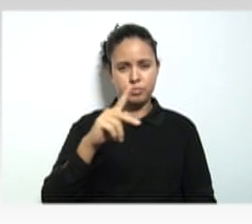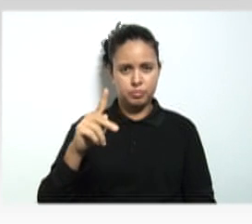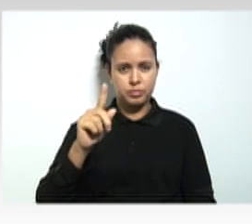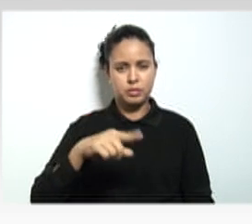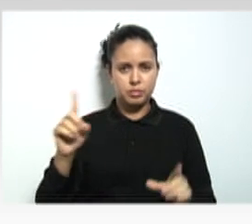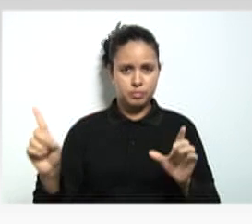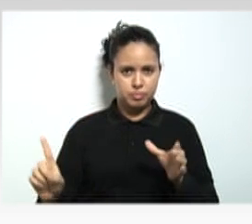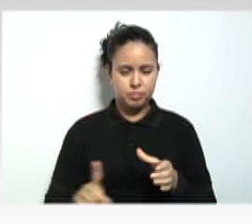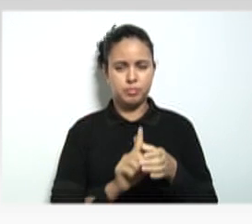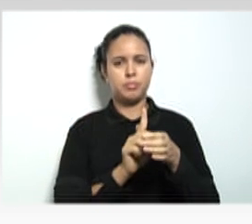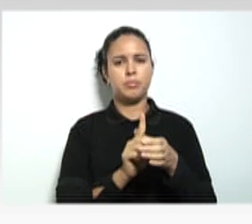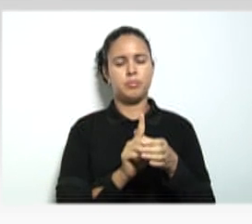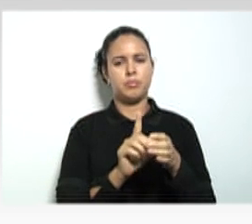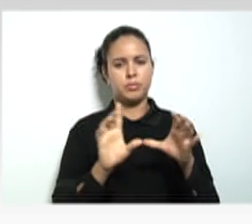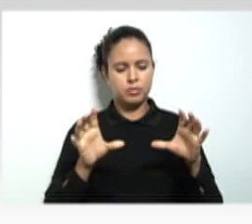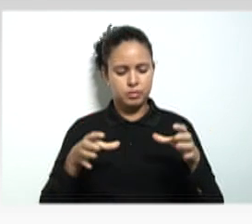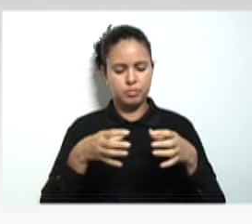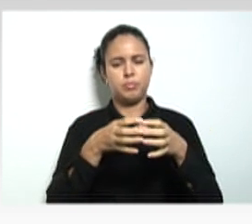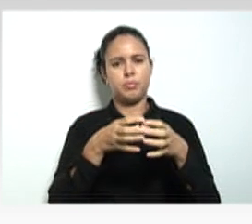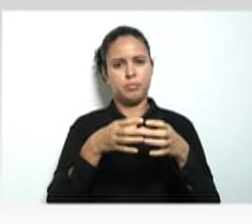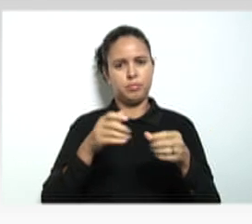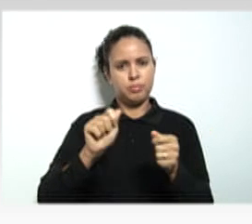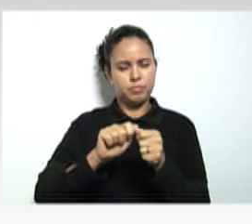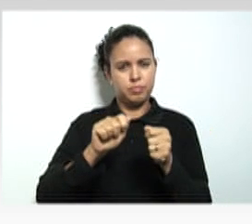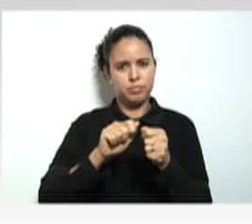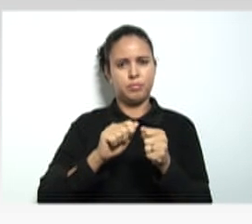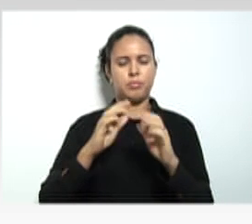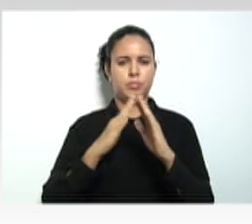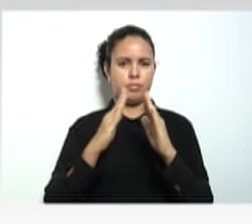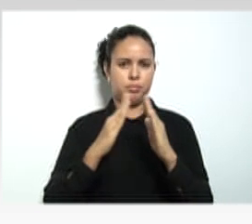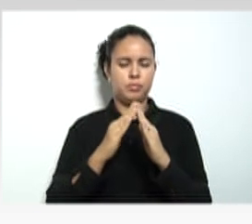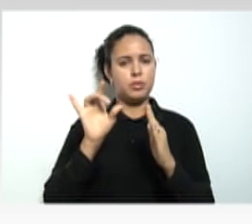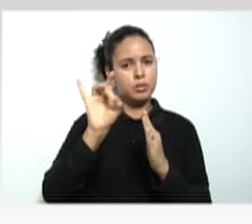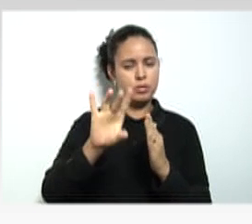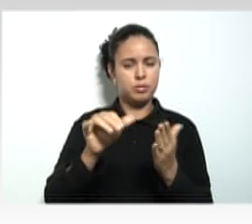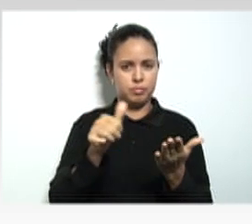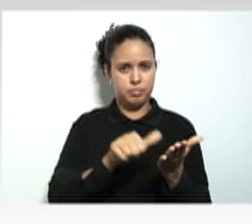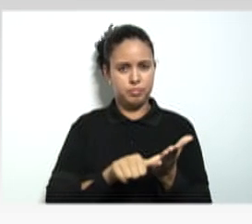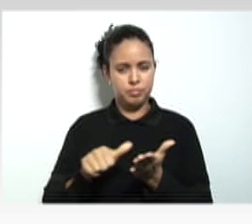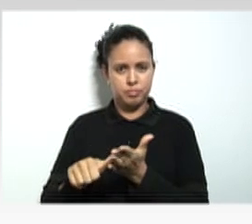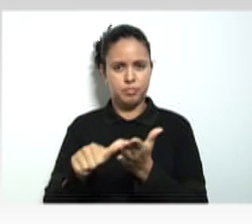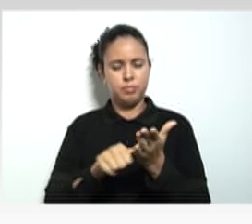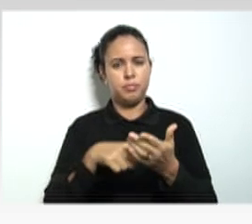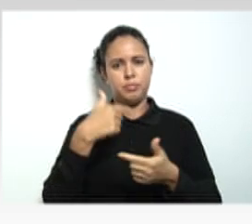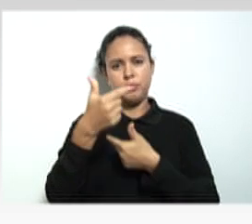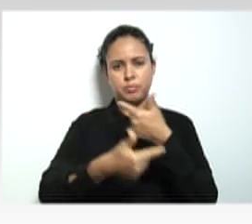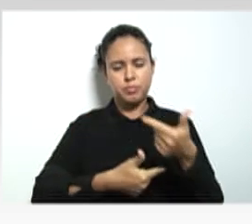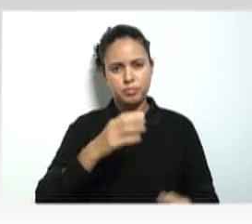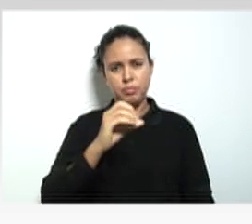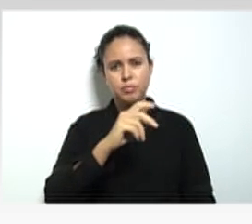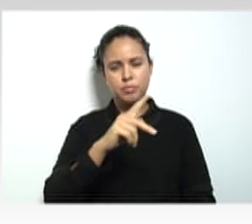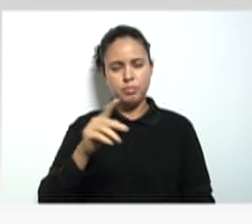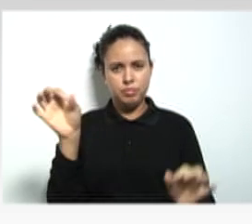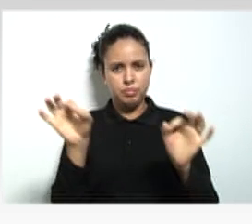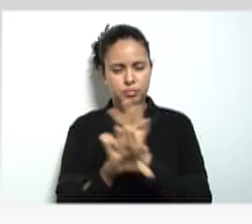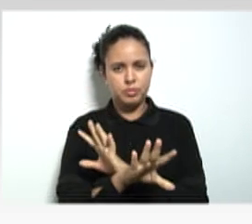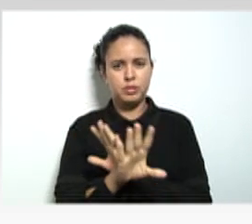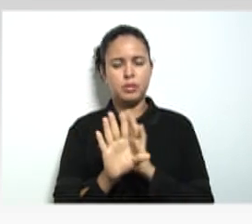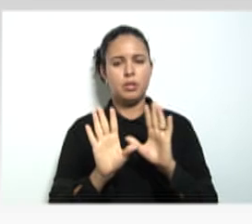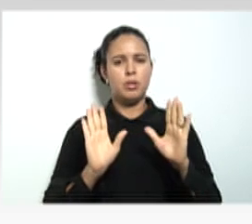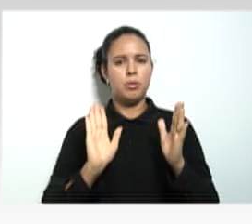que decidem, em mutirão, construir casas apenas para seus associados. O trabalho da cooperativa termina quando o